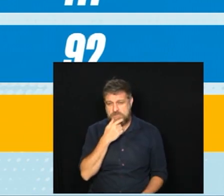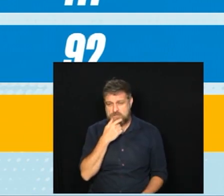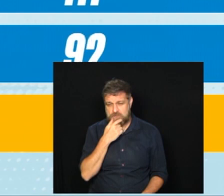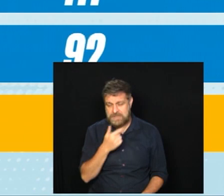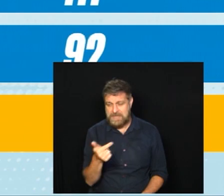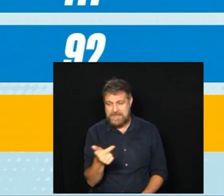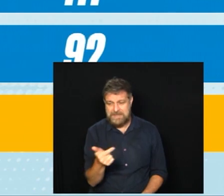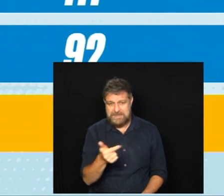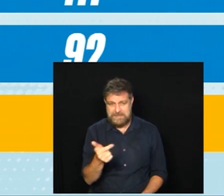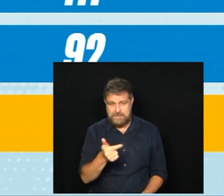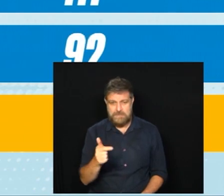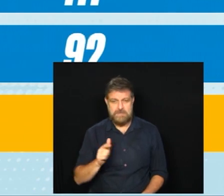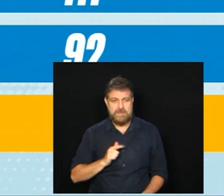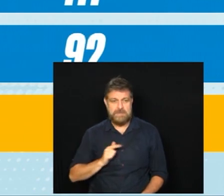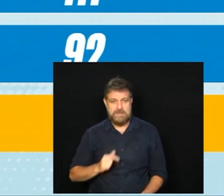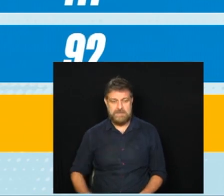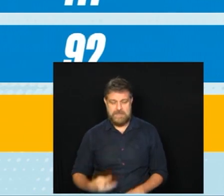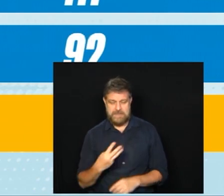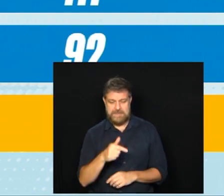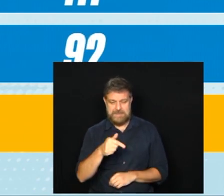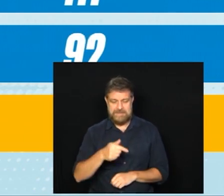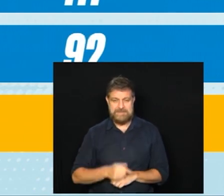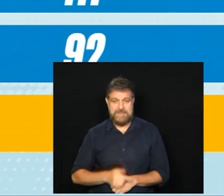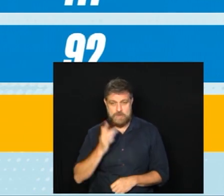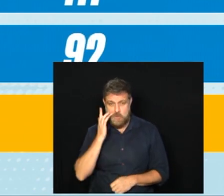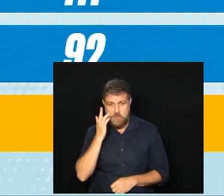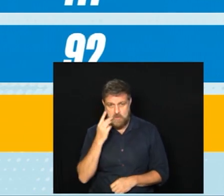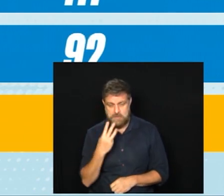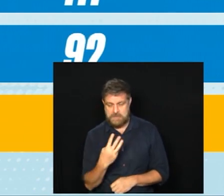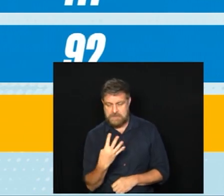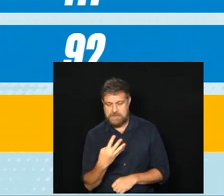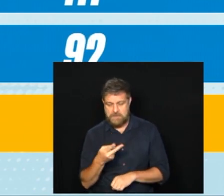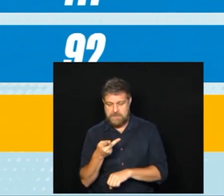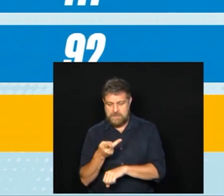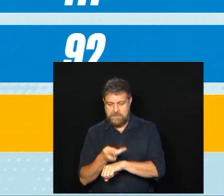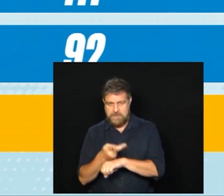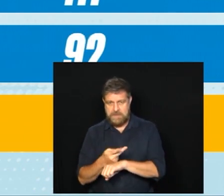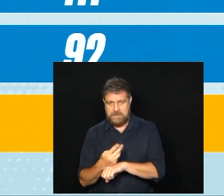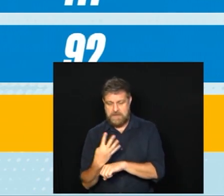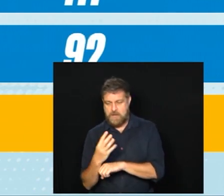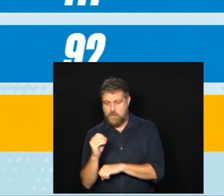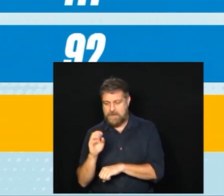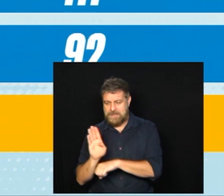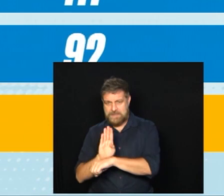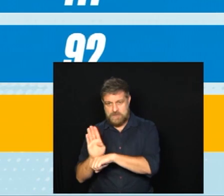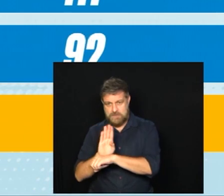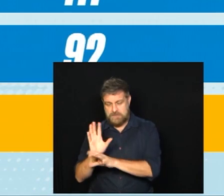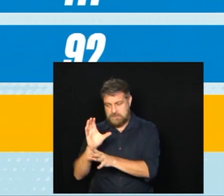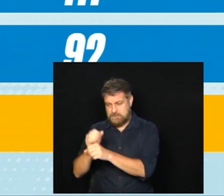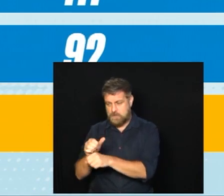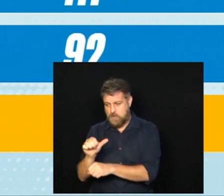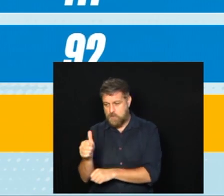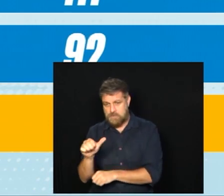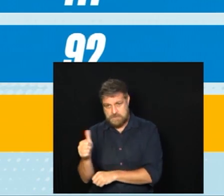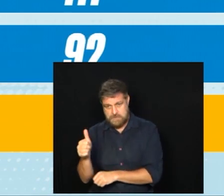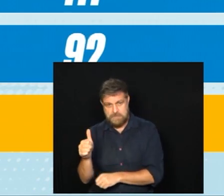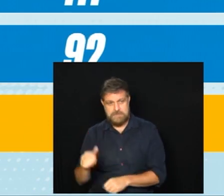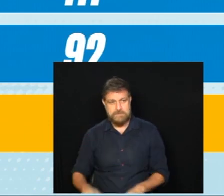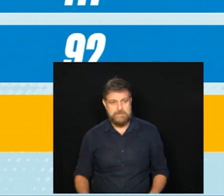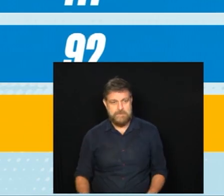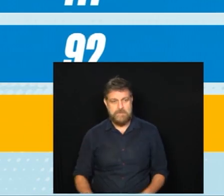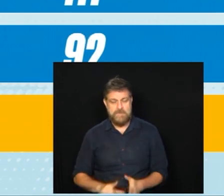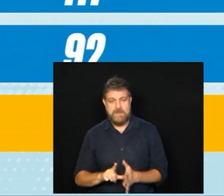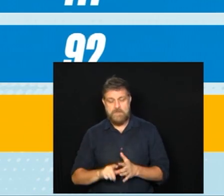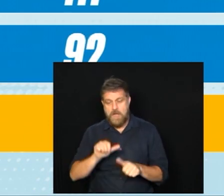segunda colocada, com 37 medalhas de ouro, 34 de prata e 40 de bronze, no total são 111. E agora